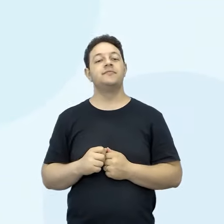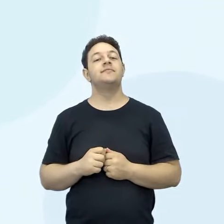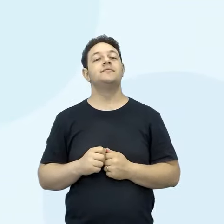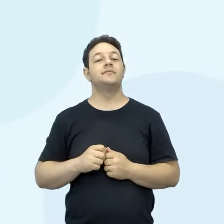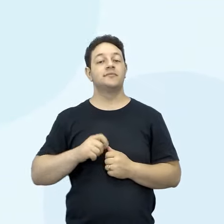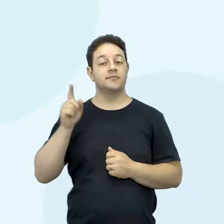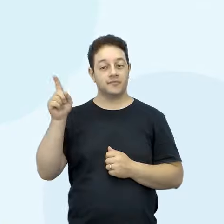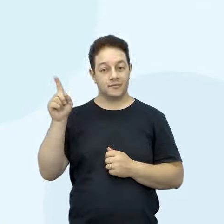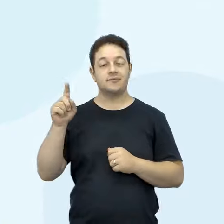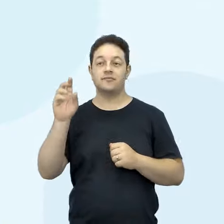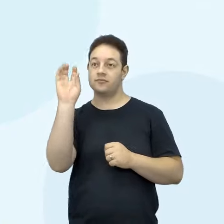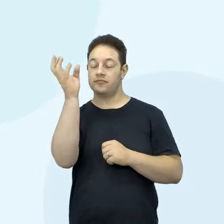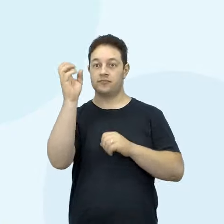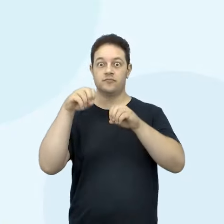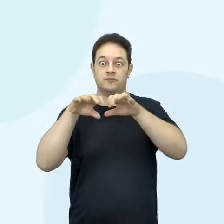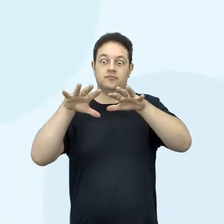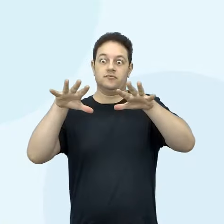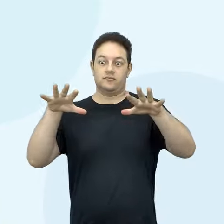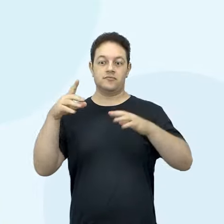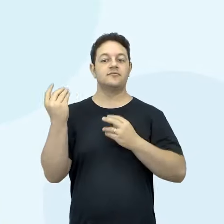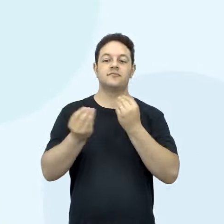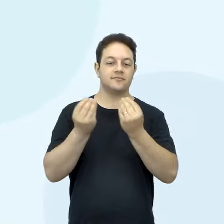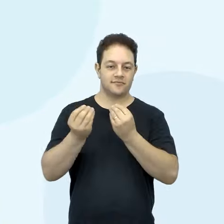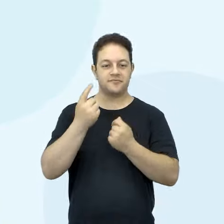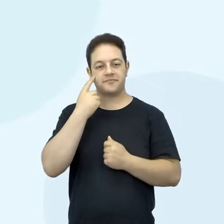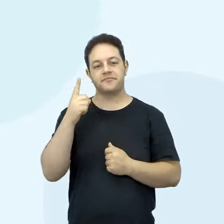lâmpada fluorescente, então, eu vou ter